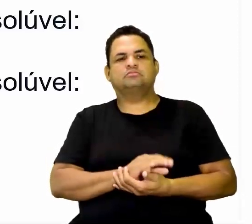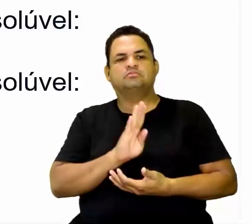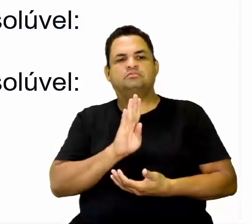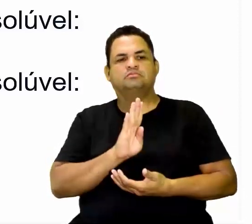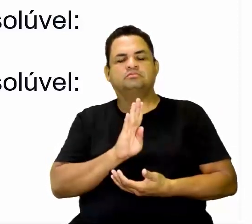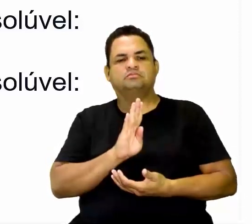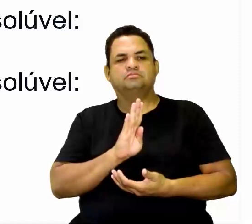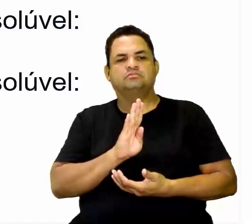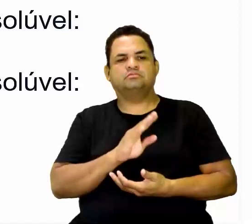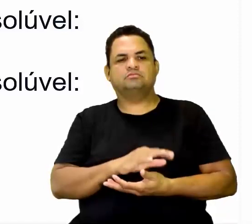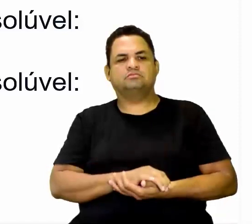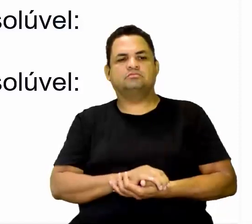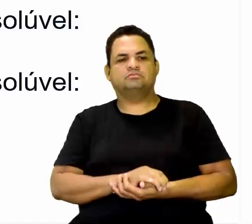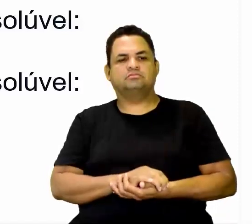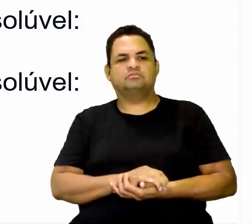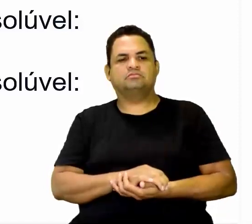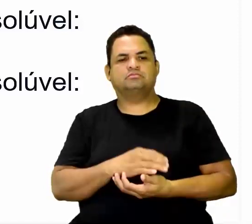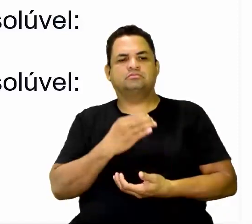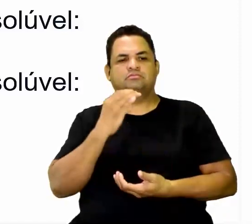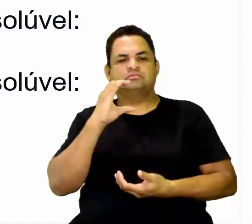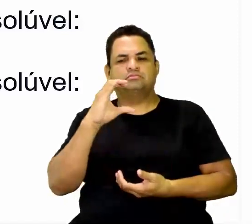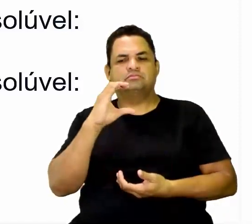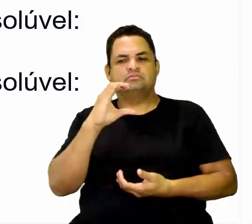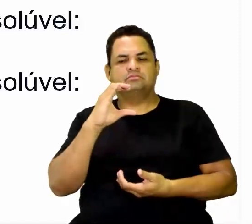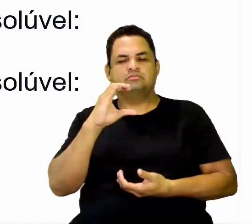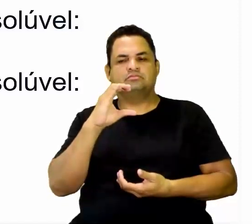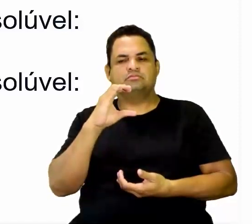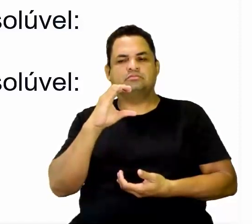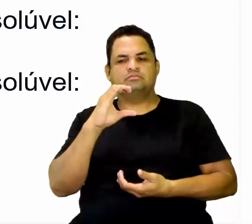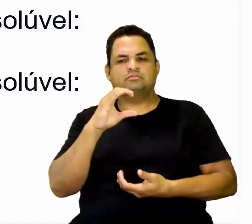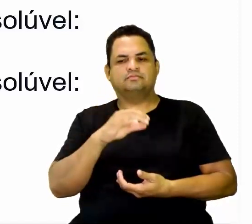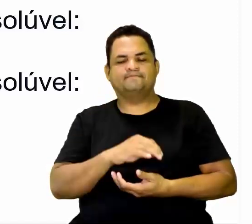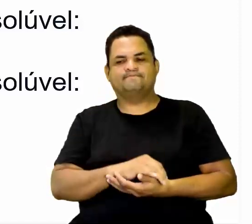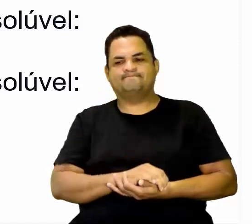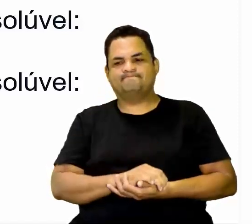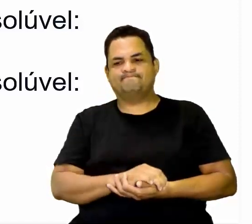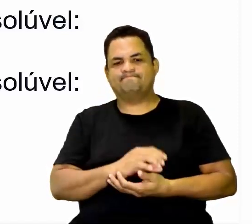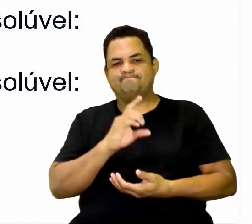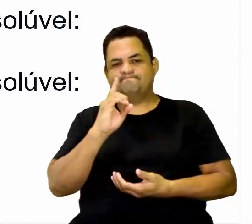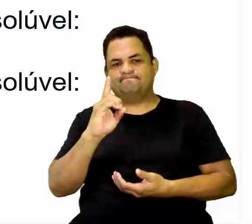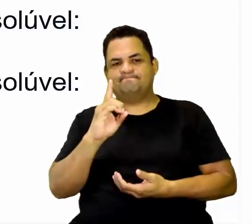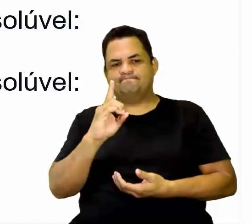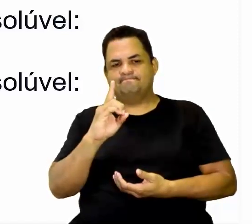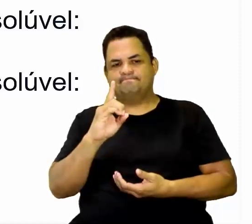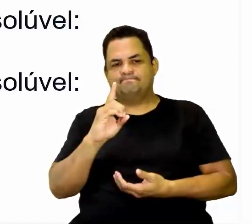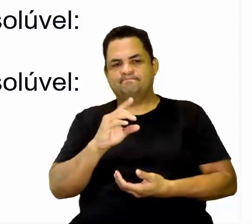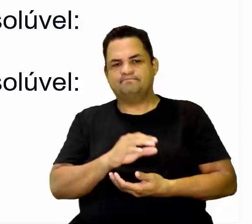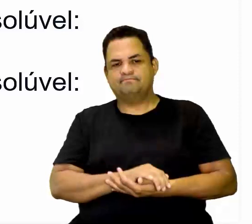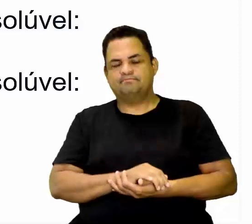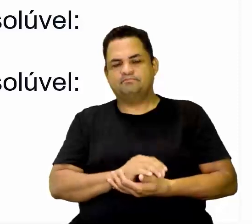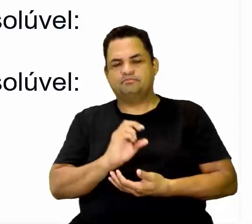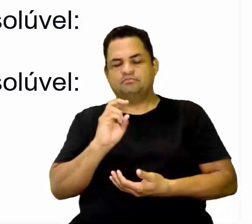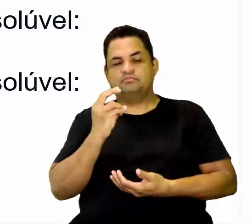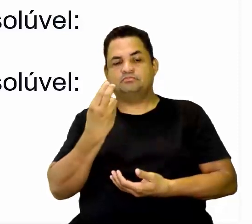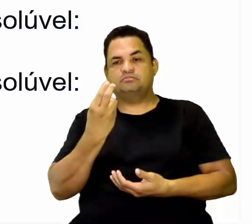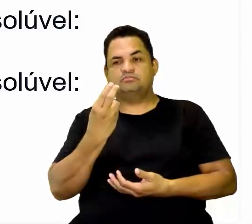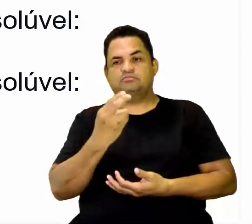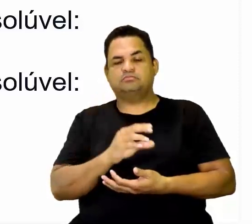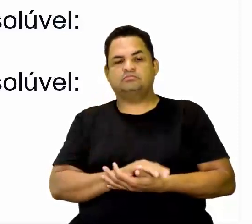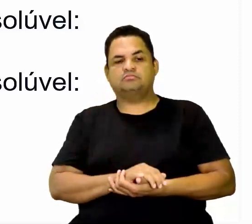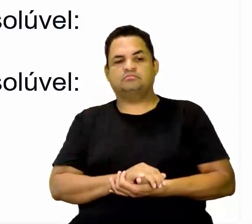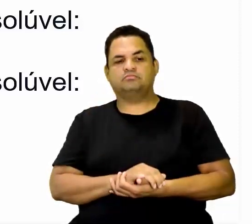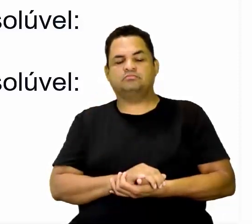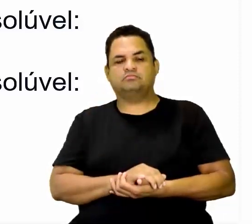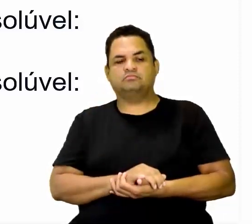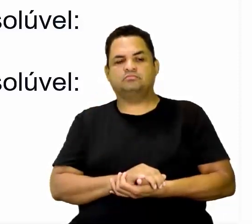B? Foi a letra C? Foi a letra D? Ou foi a